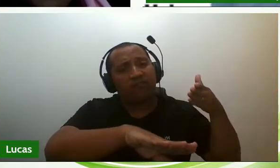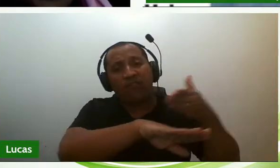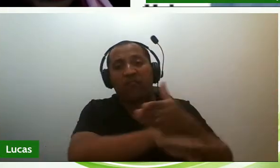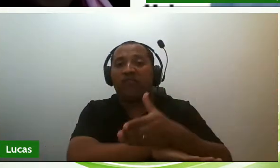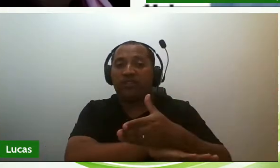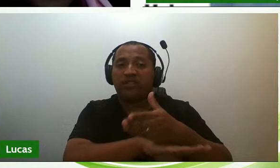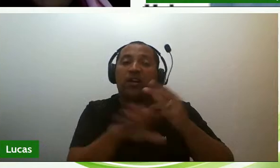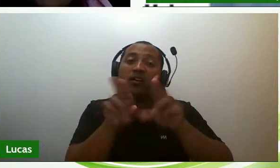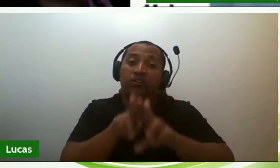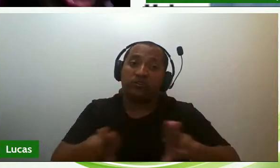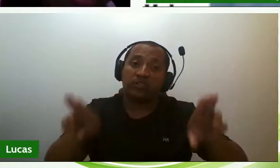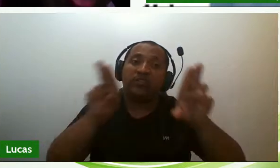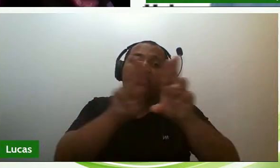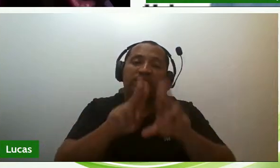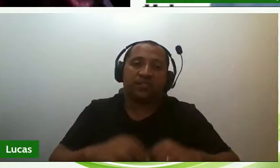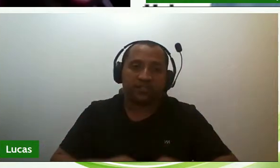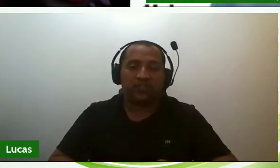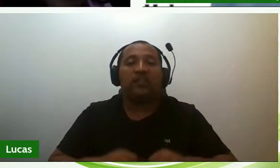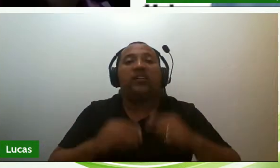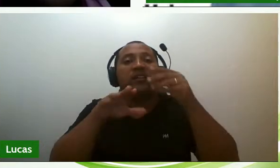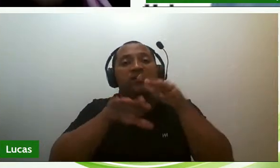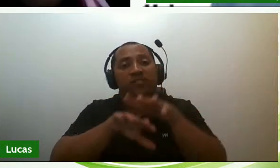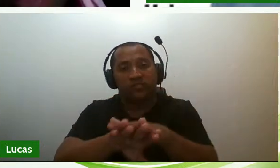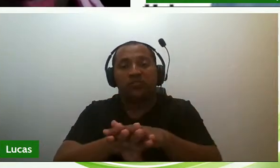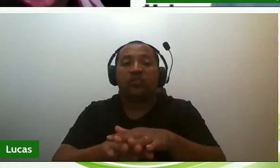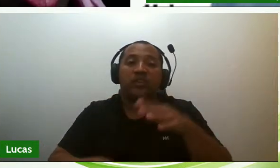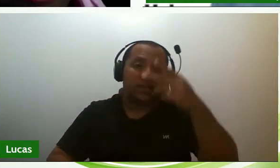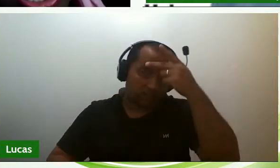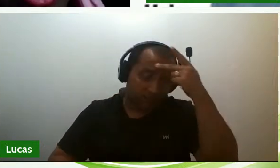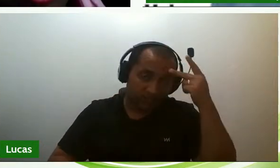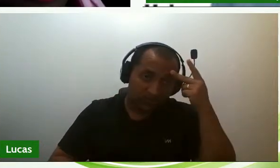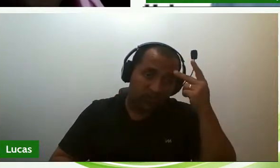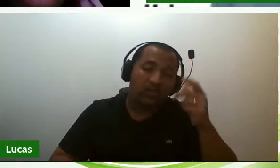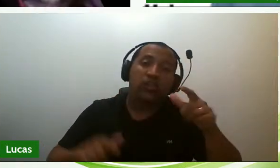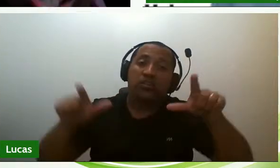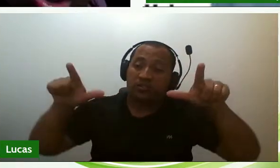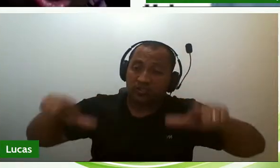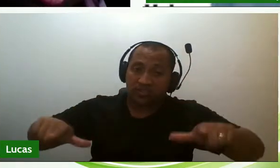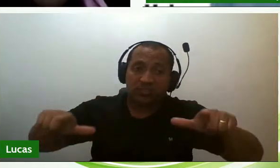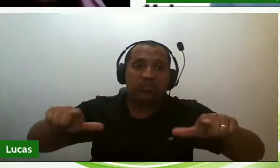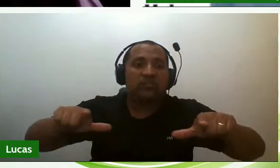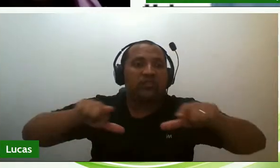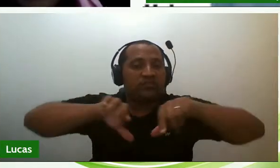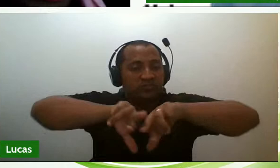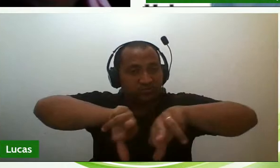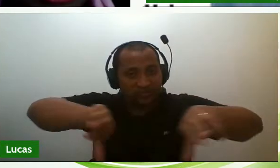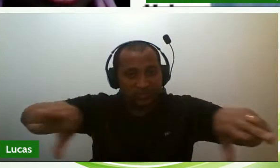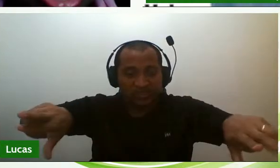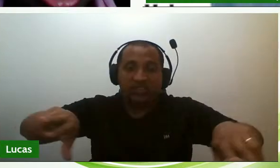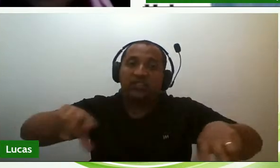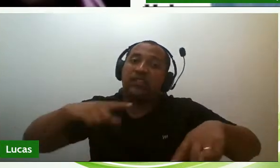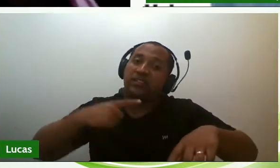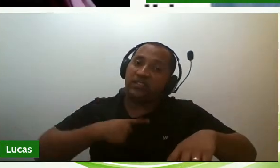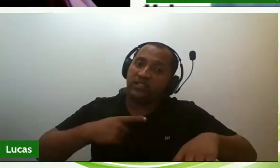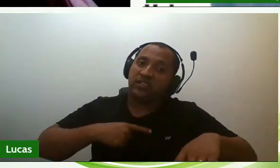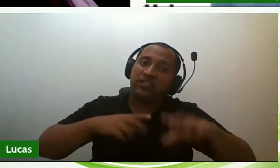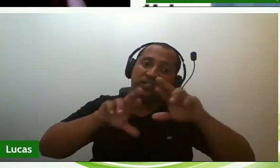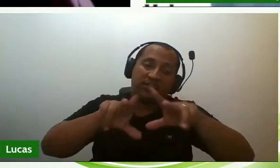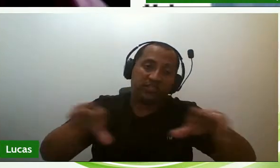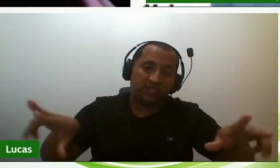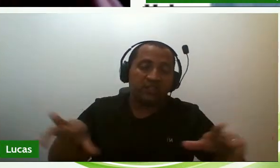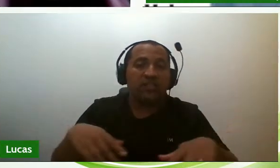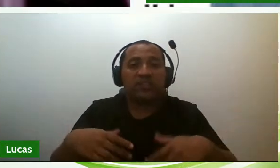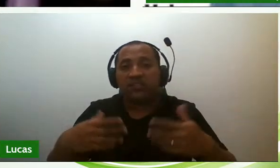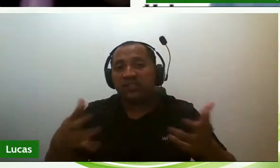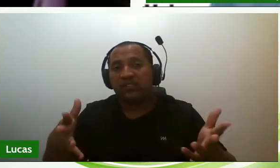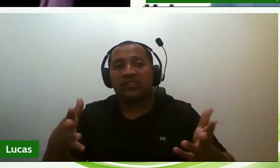universidade. Agora, incluir pessoas, observar um espaço diverso, ou seja, ter diversidade, nem